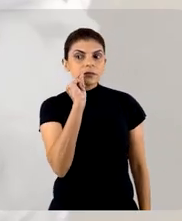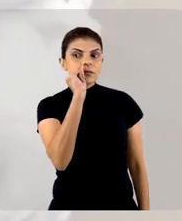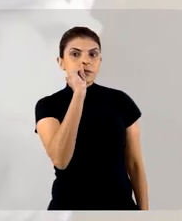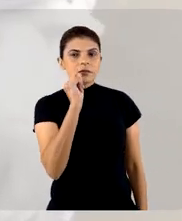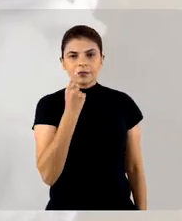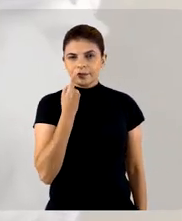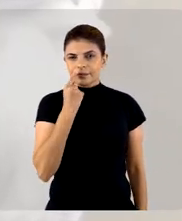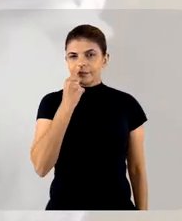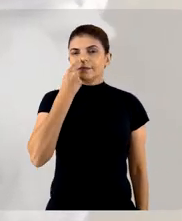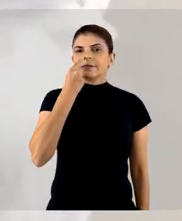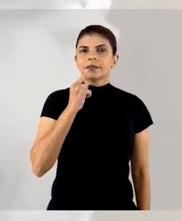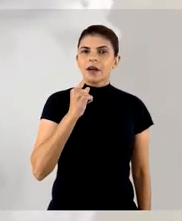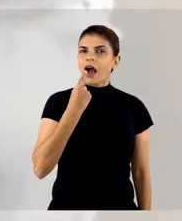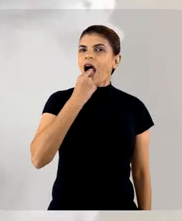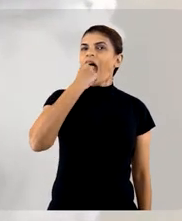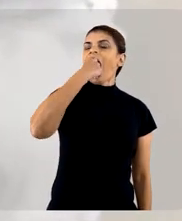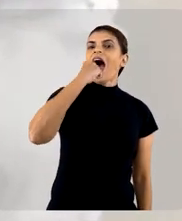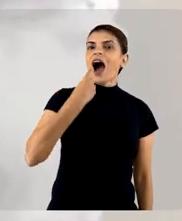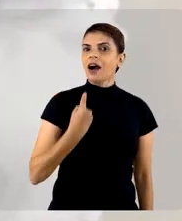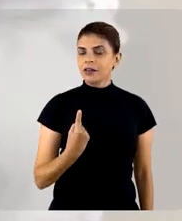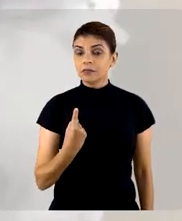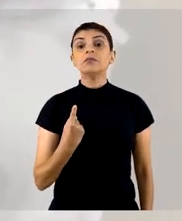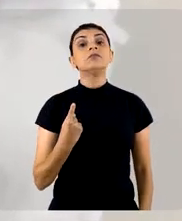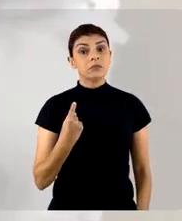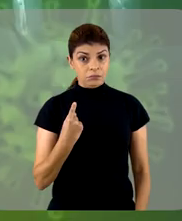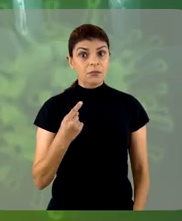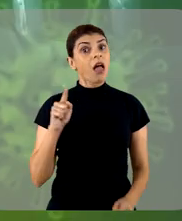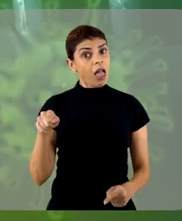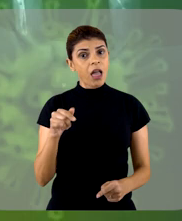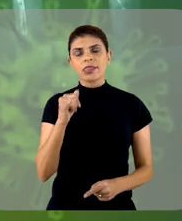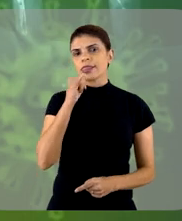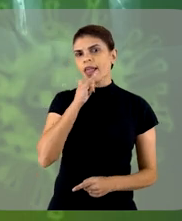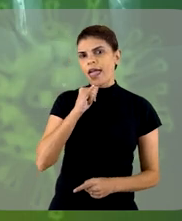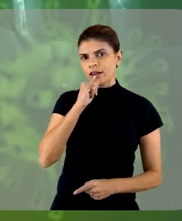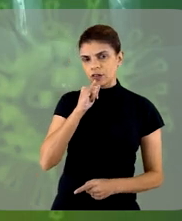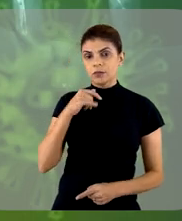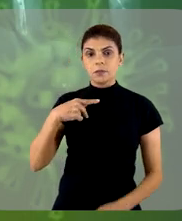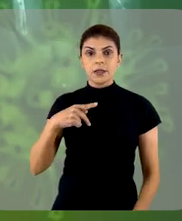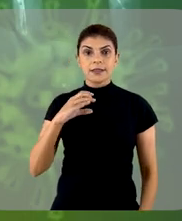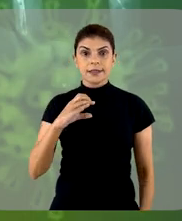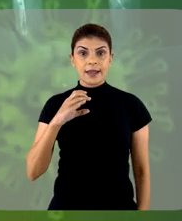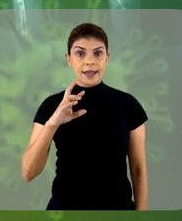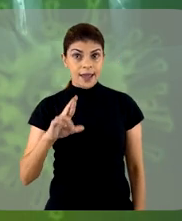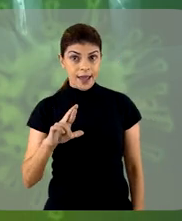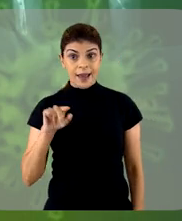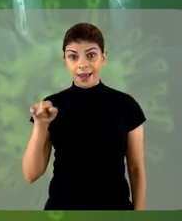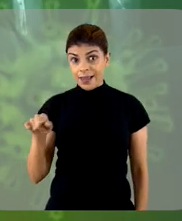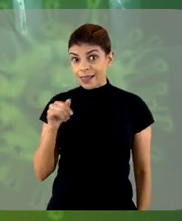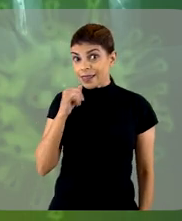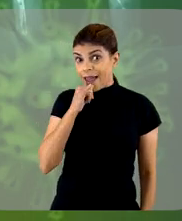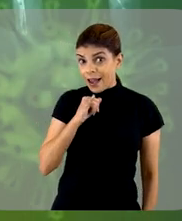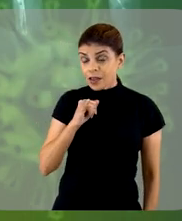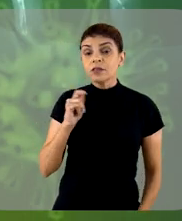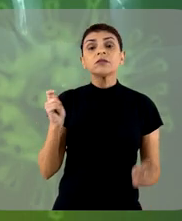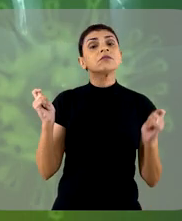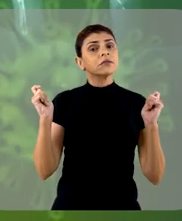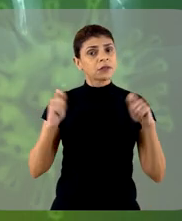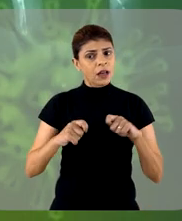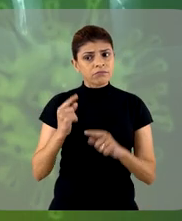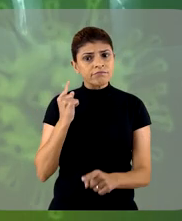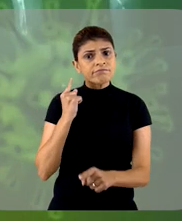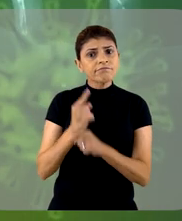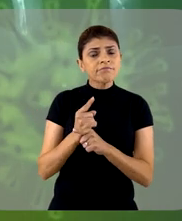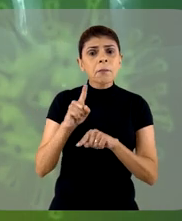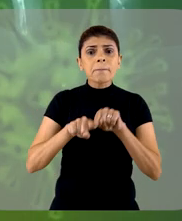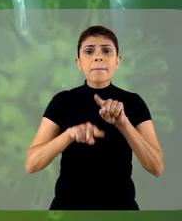quanto da outra narina, quanto também lá da garganta, aquele é o teste PCR. Aquele teste, ele serve para detectar